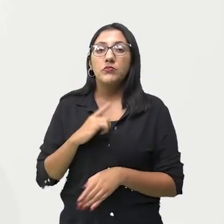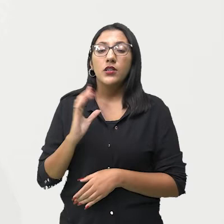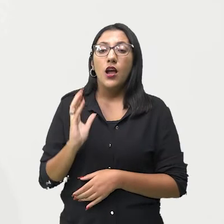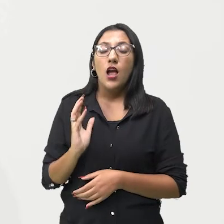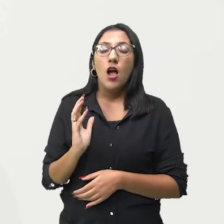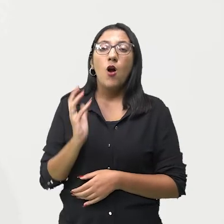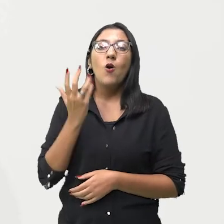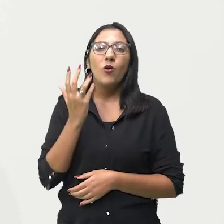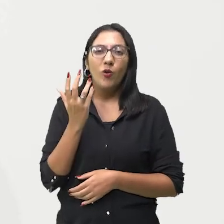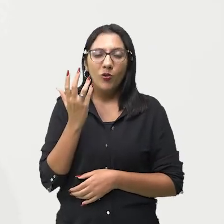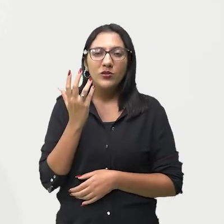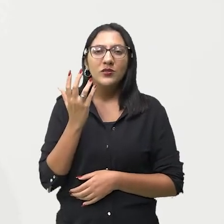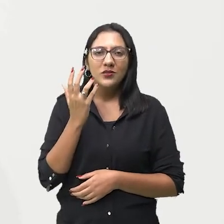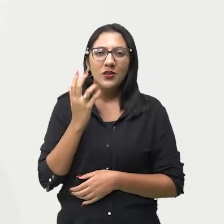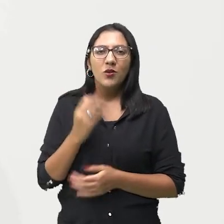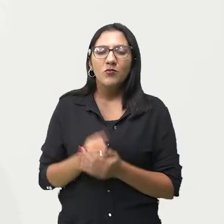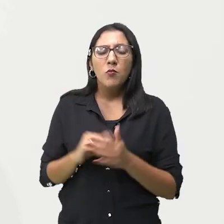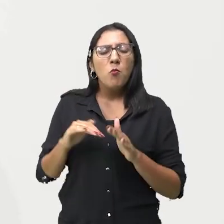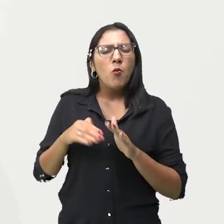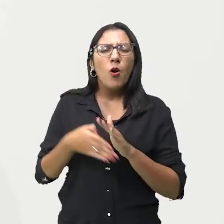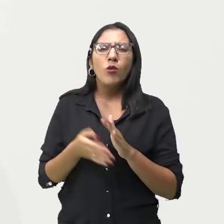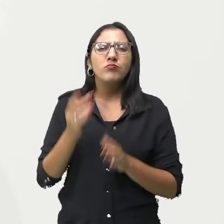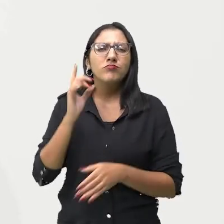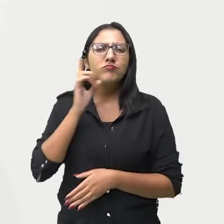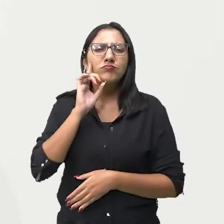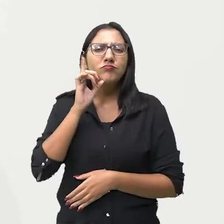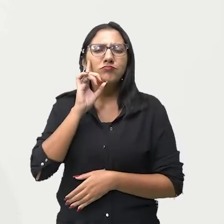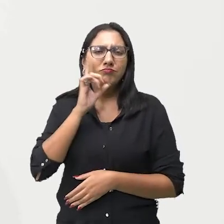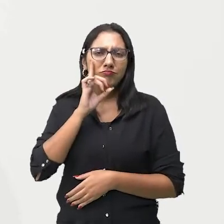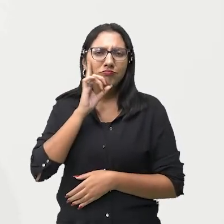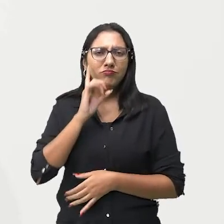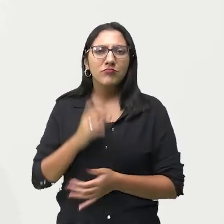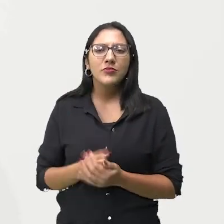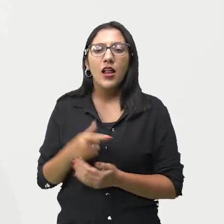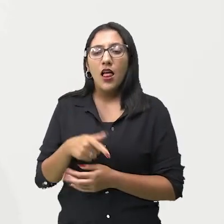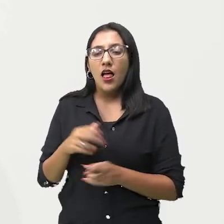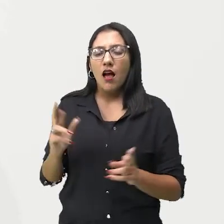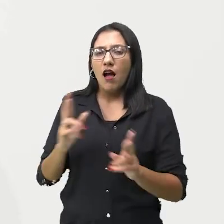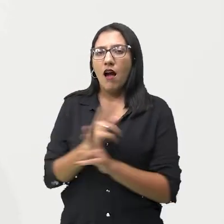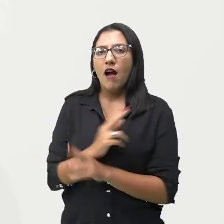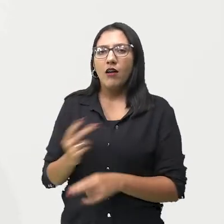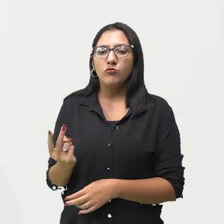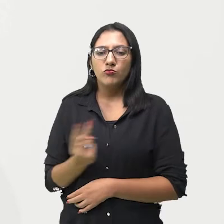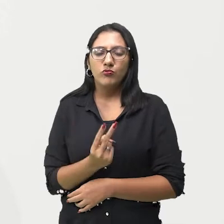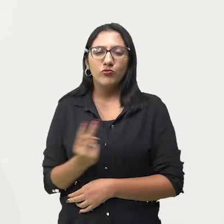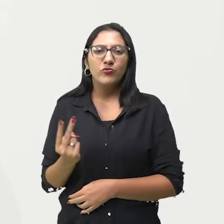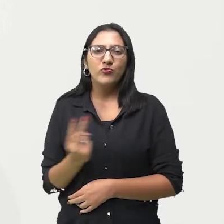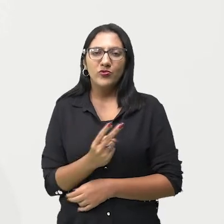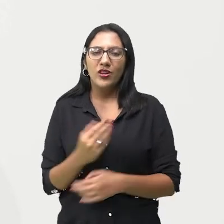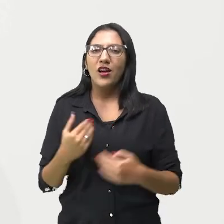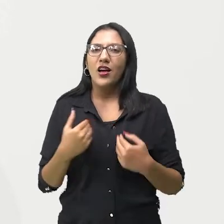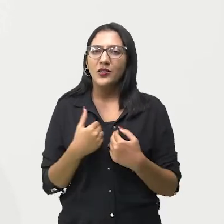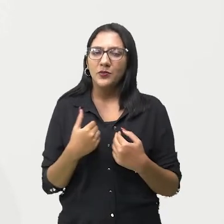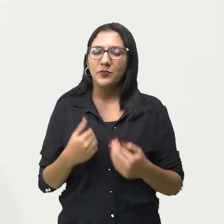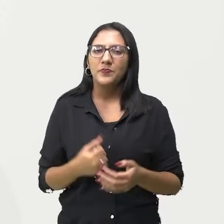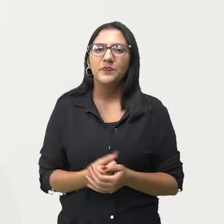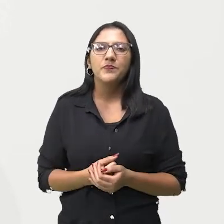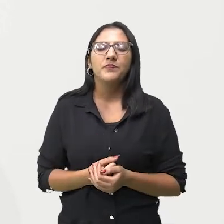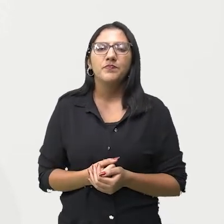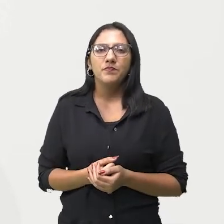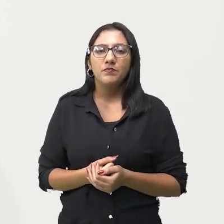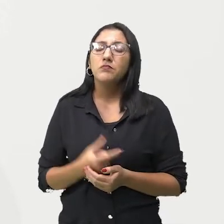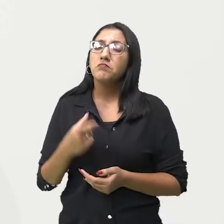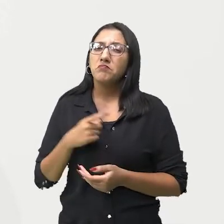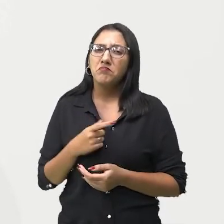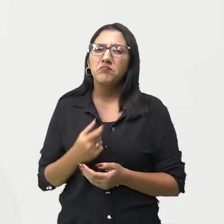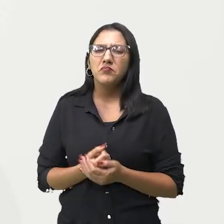aconteceu como costume naquela relação entre esses dois animais. Então